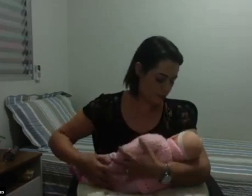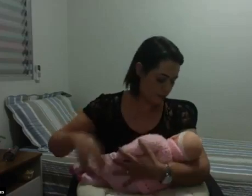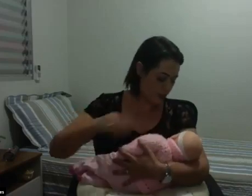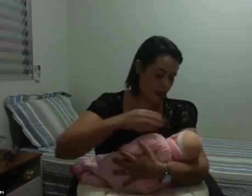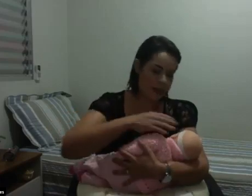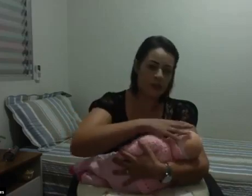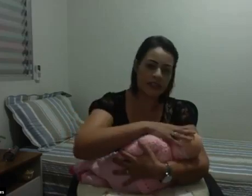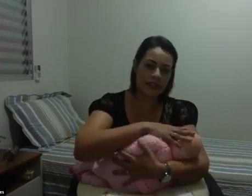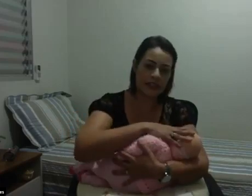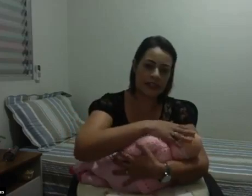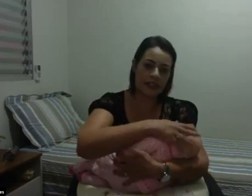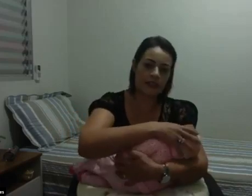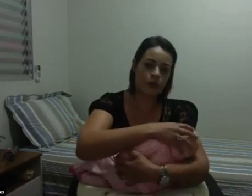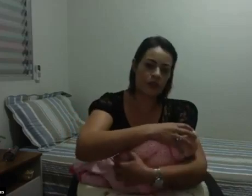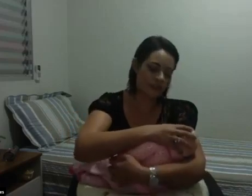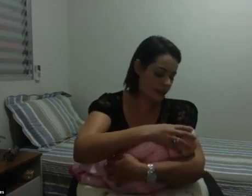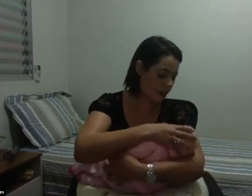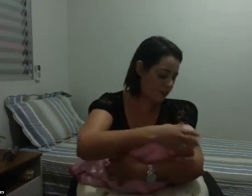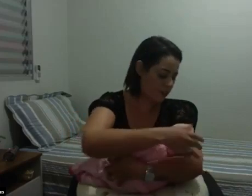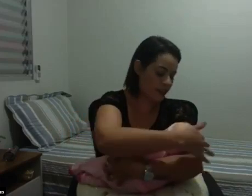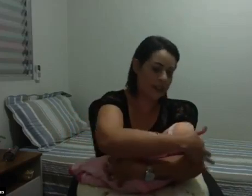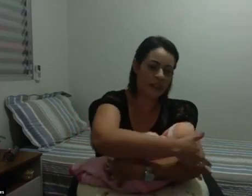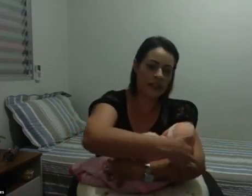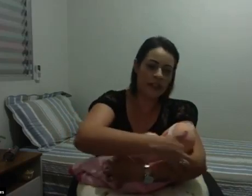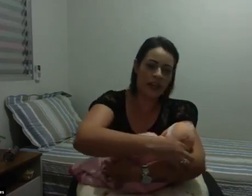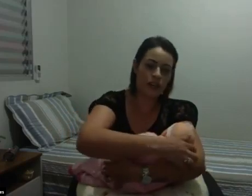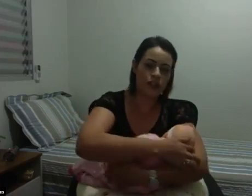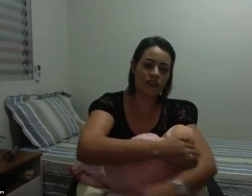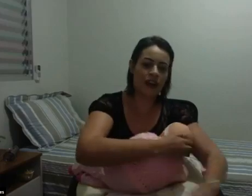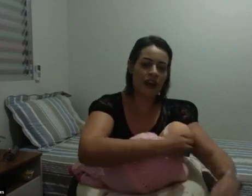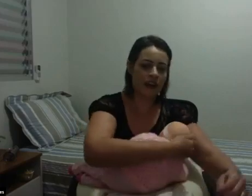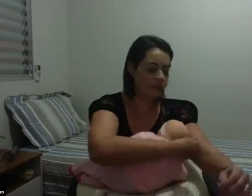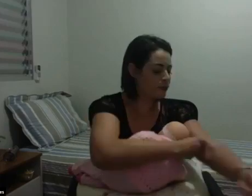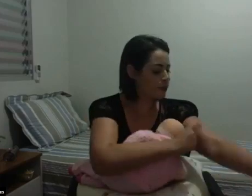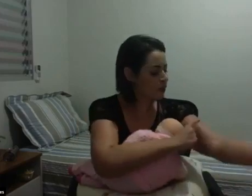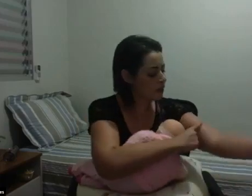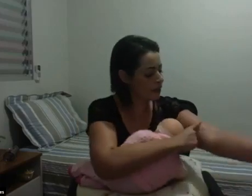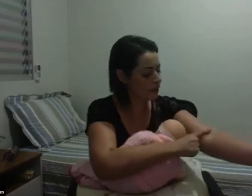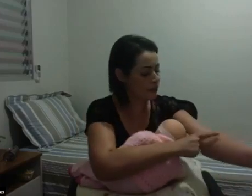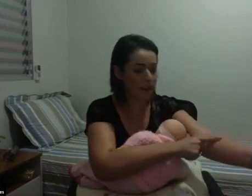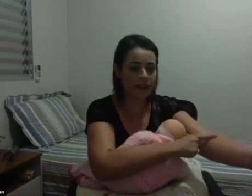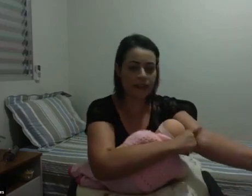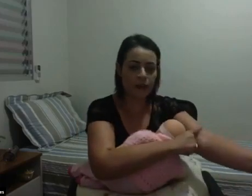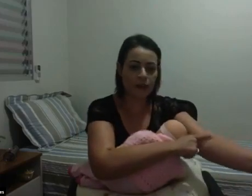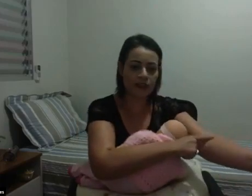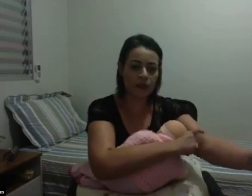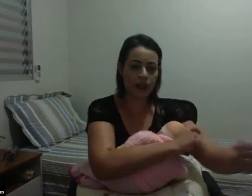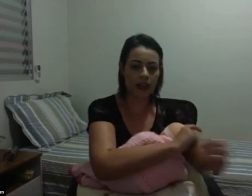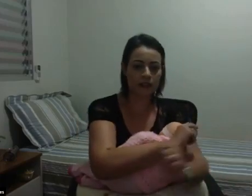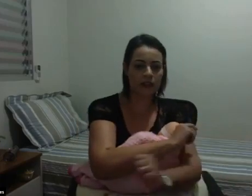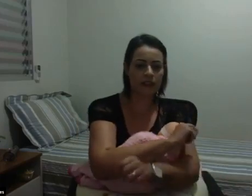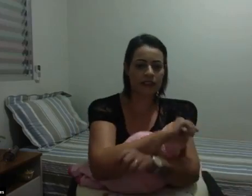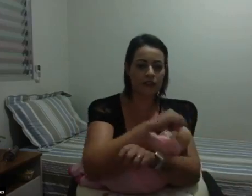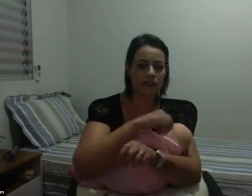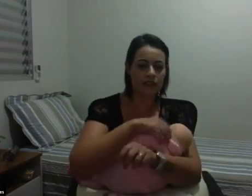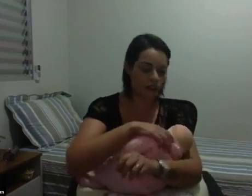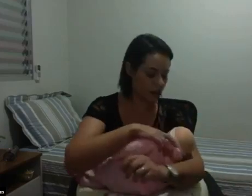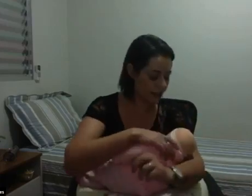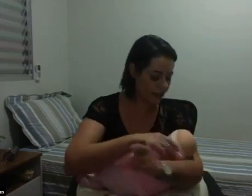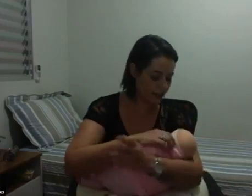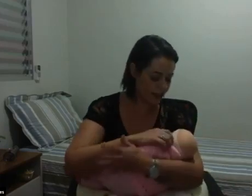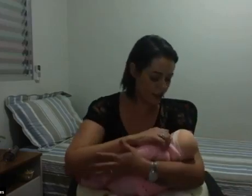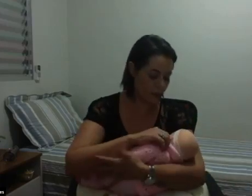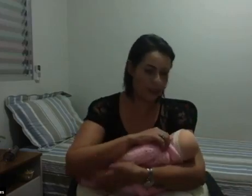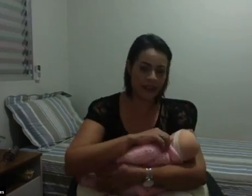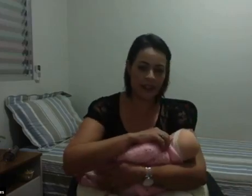tá? A cabecinha dele confortável aqui. A gente fala, né, bem nessa curva do braço. Então, assim, quando você